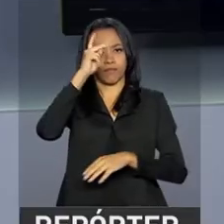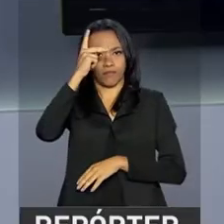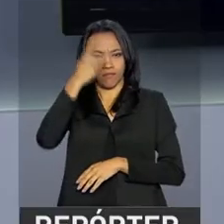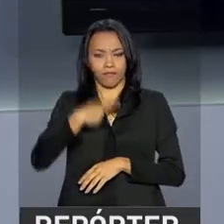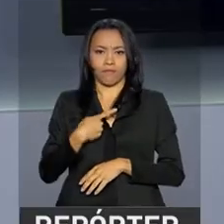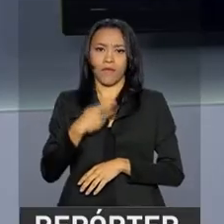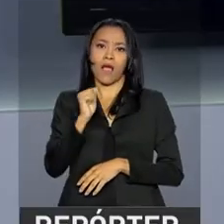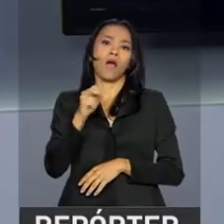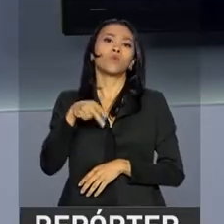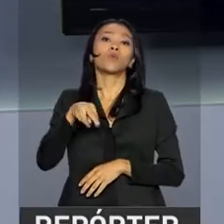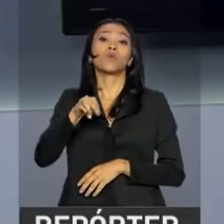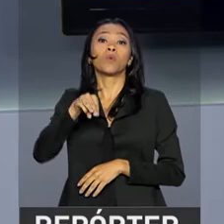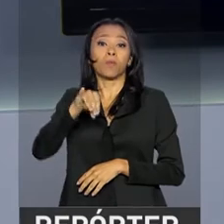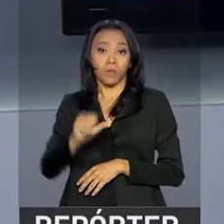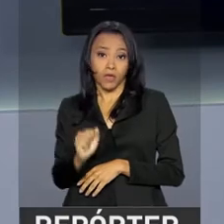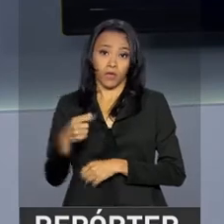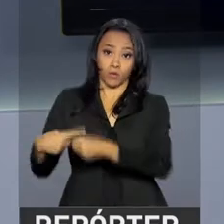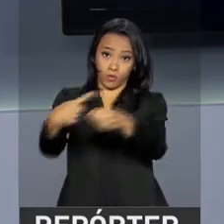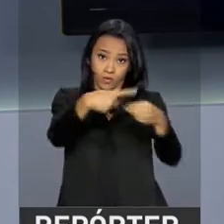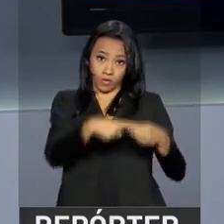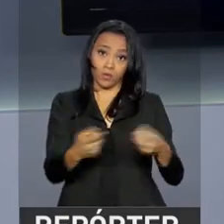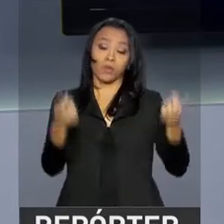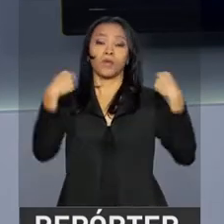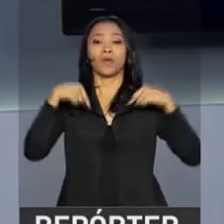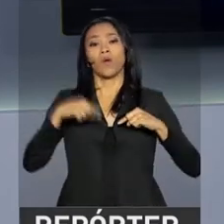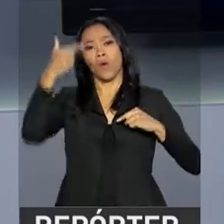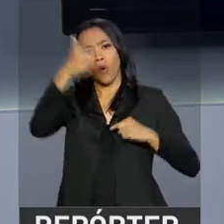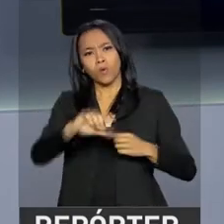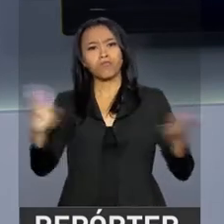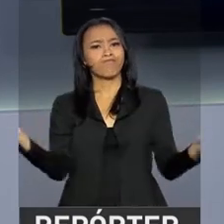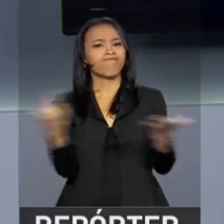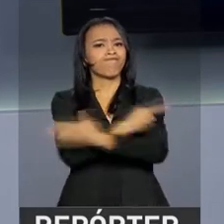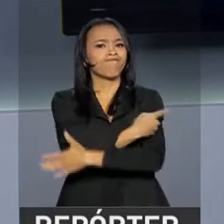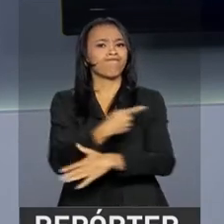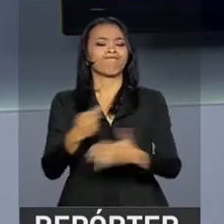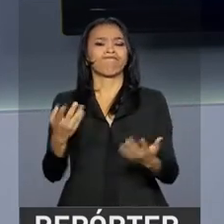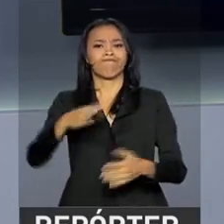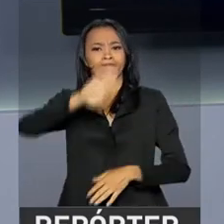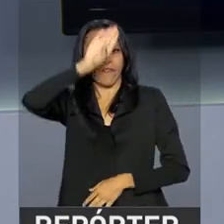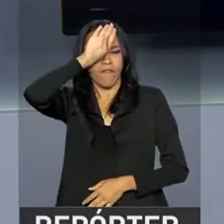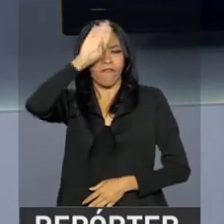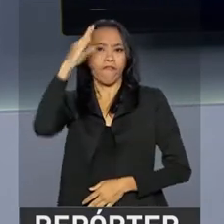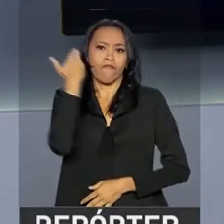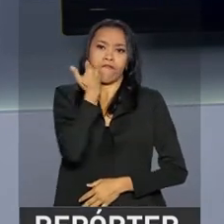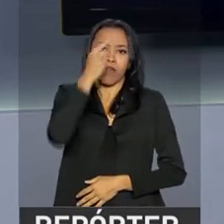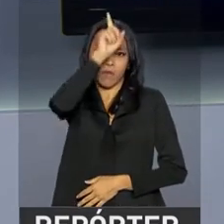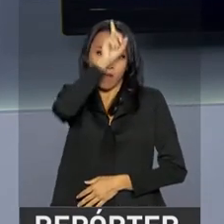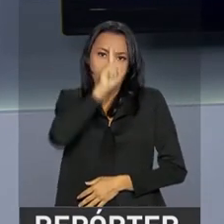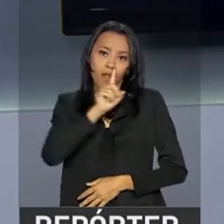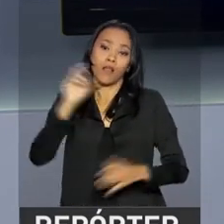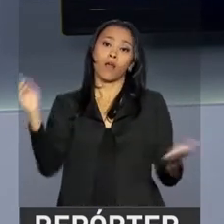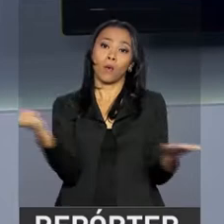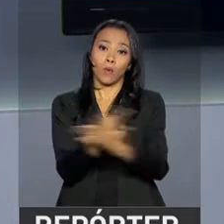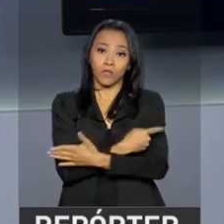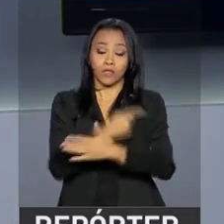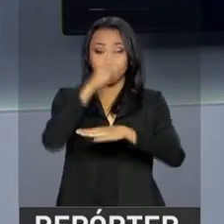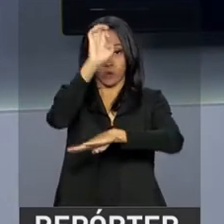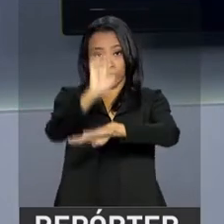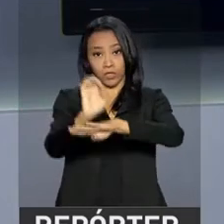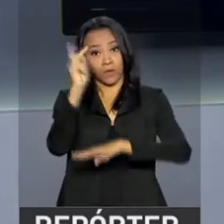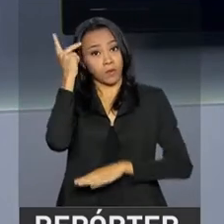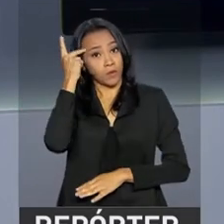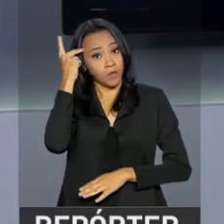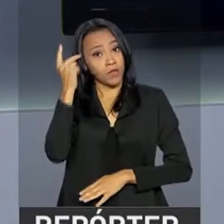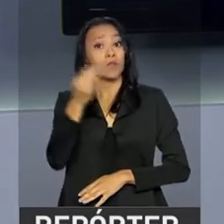novos casos suspeitos de febre amarela surgiram no estado de são paulo já no começo de janeiro eo ministro da saúde ricardo